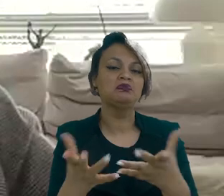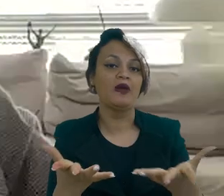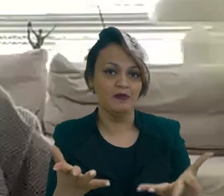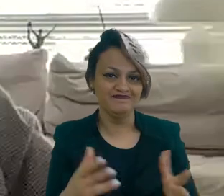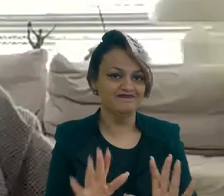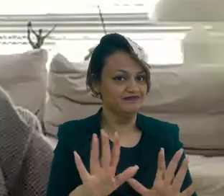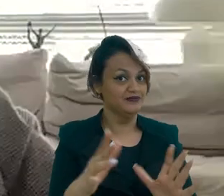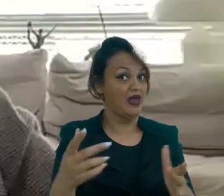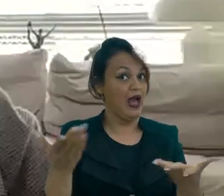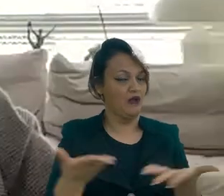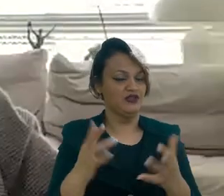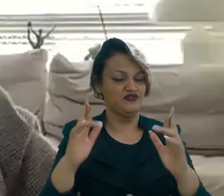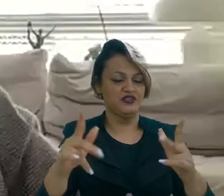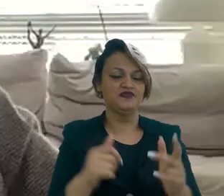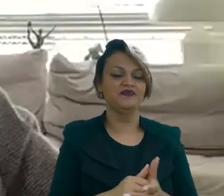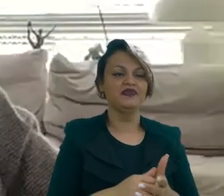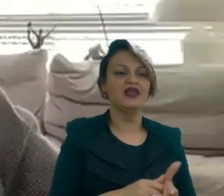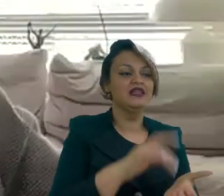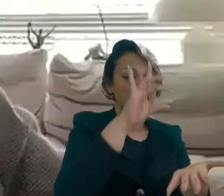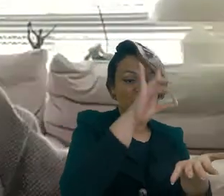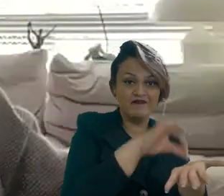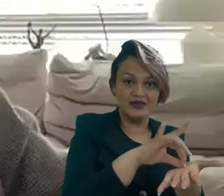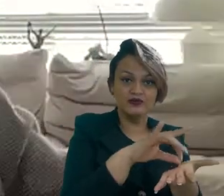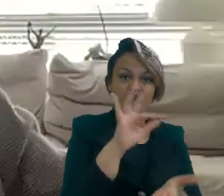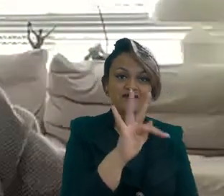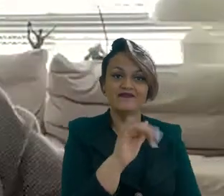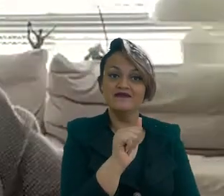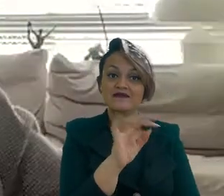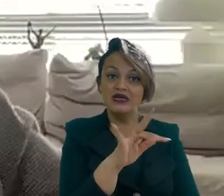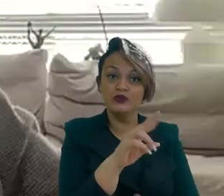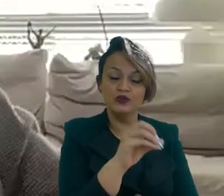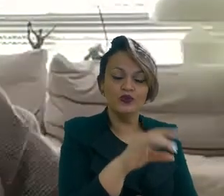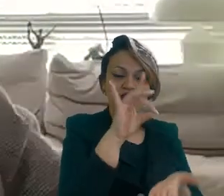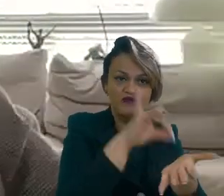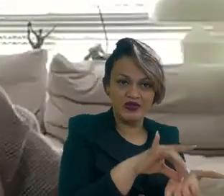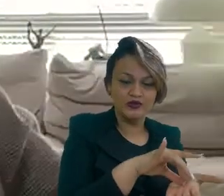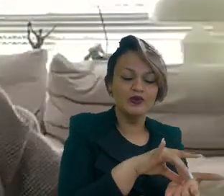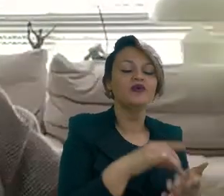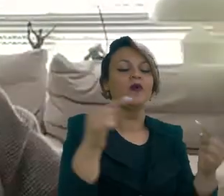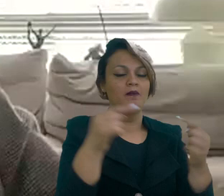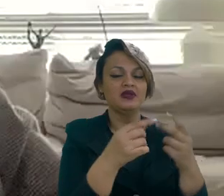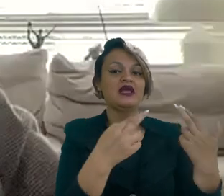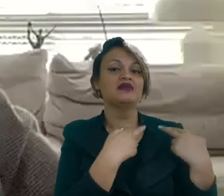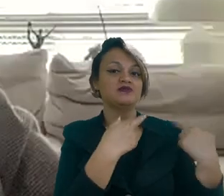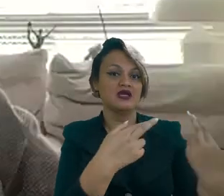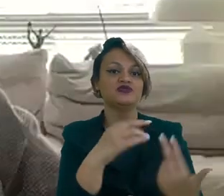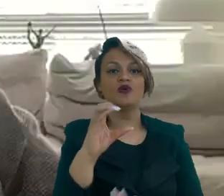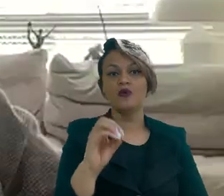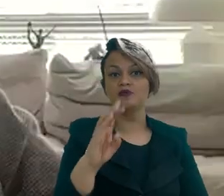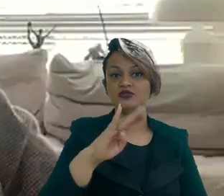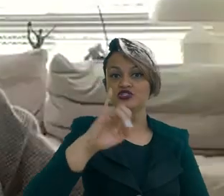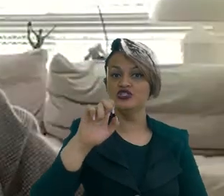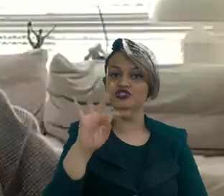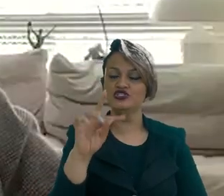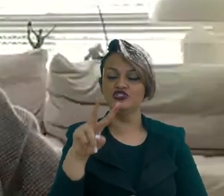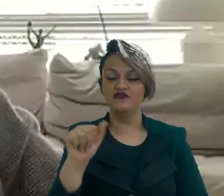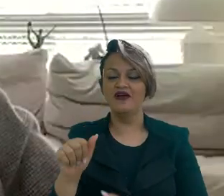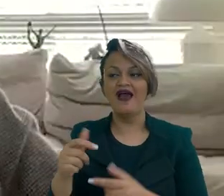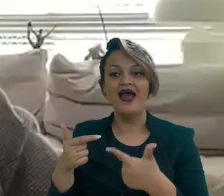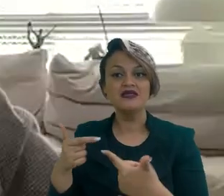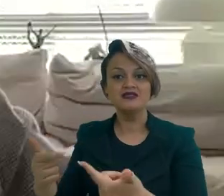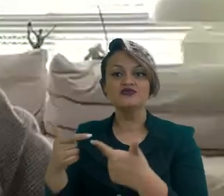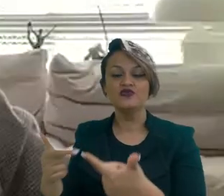aos fatos atos e negócios quando estamos diante de fato nós estamos diante da responsabilidade objetiva